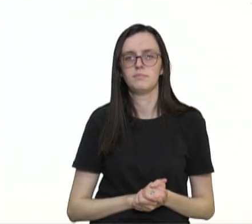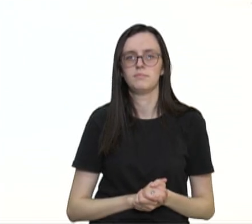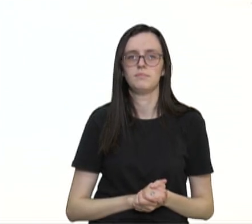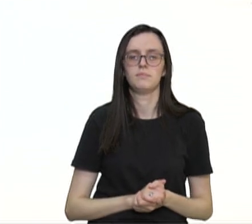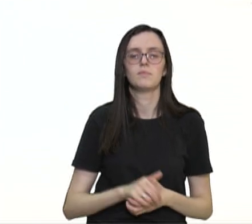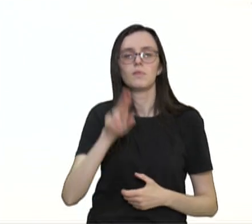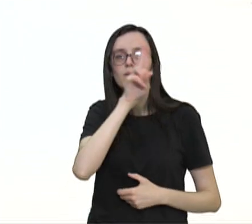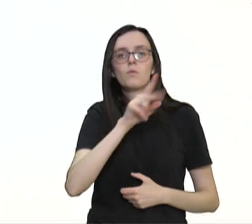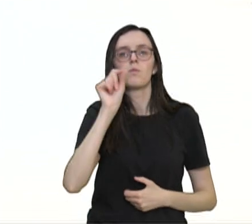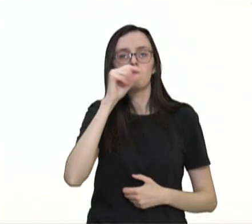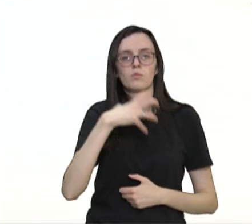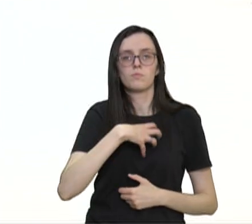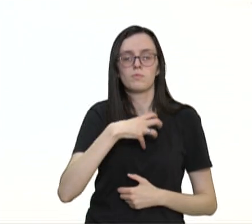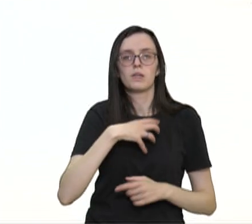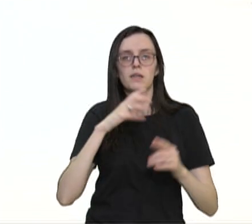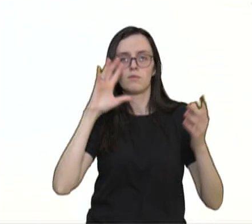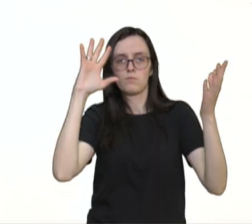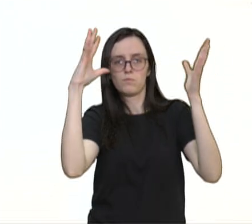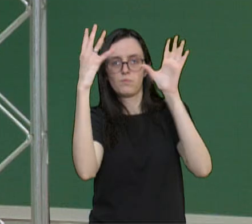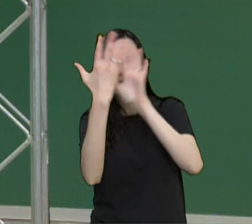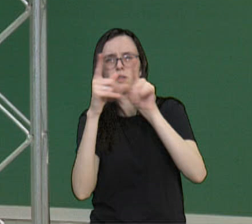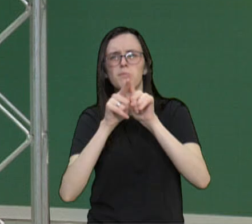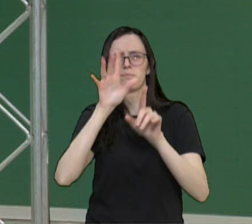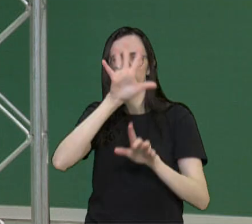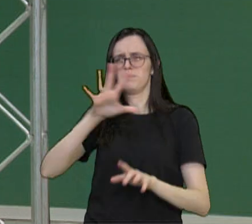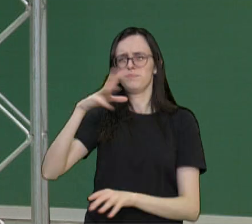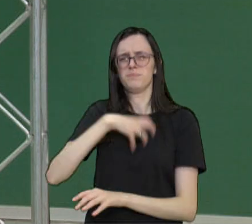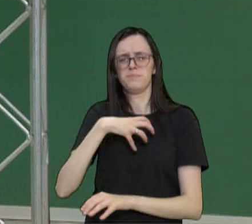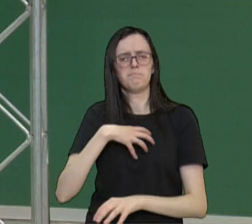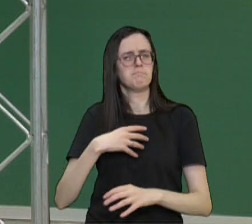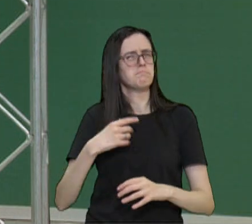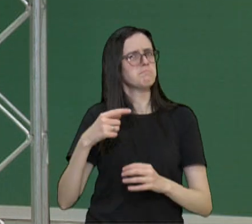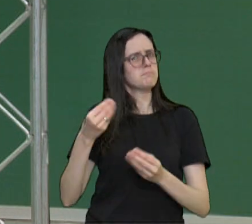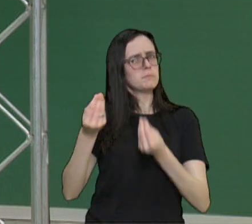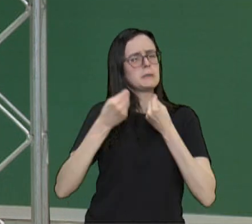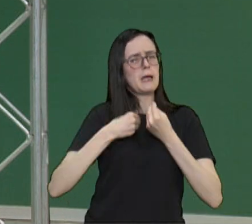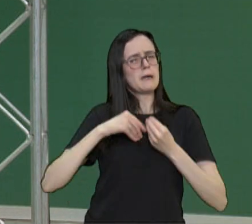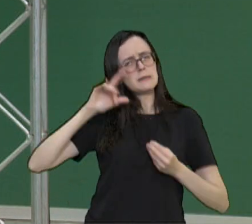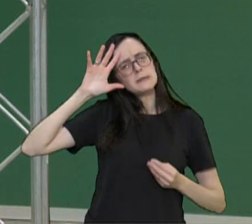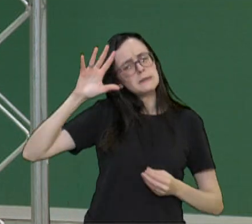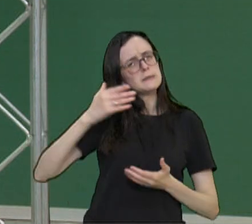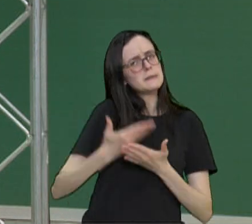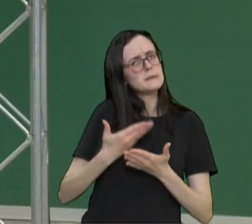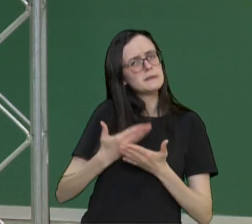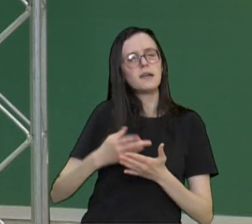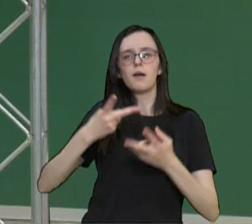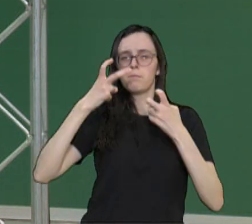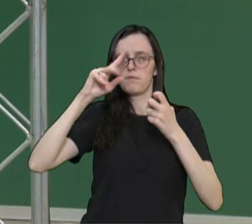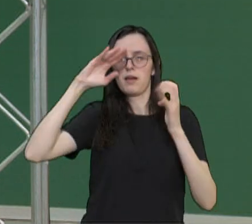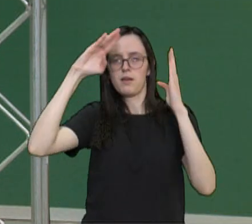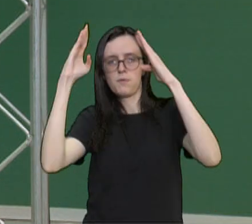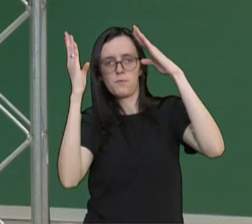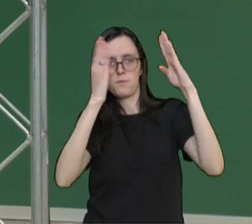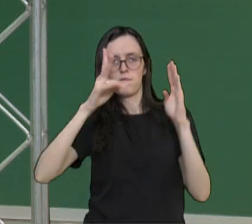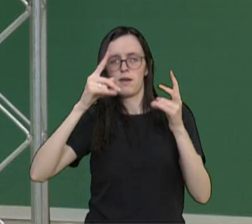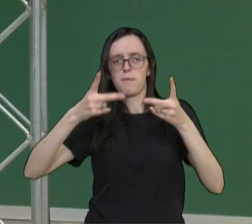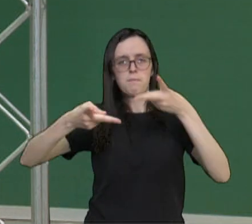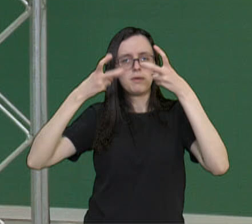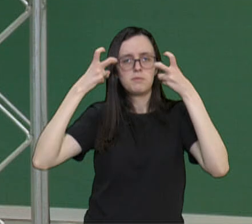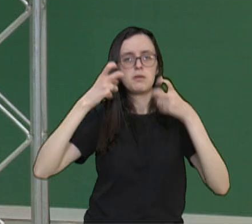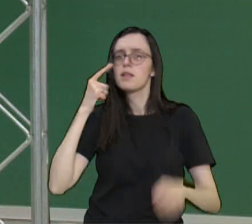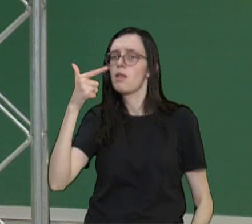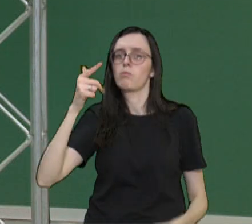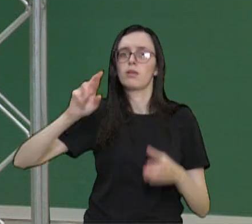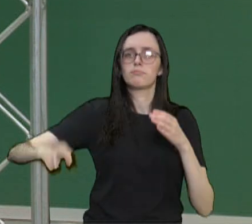volumes e perspectivas intrigantes. O excesso de contorcionismo. Você vai ver no maneirismo que você não